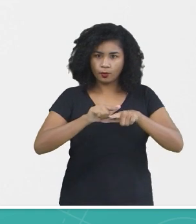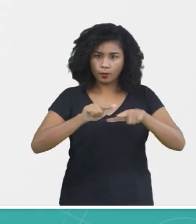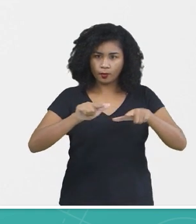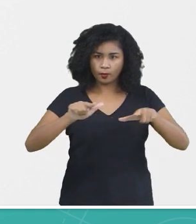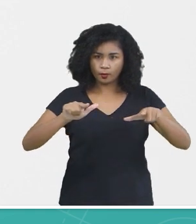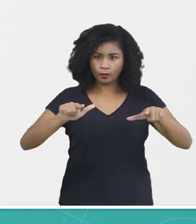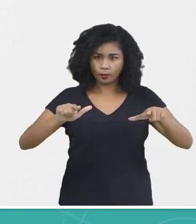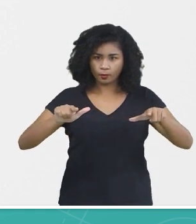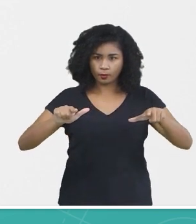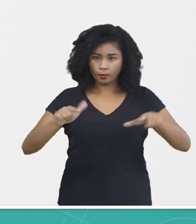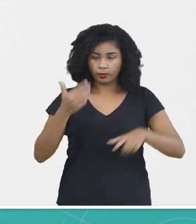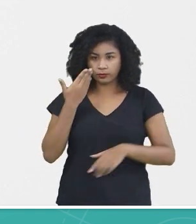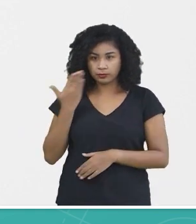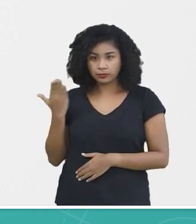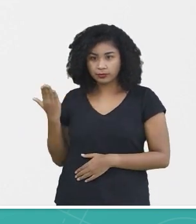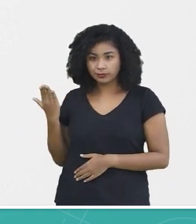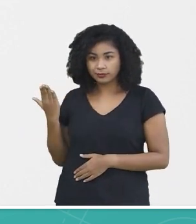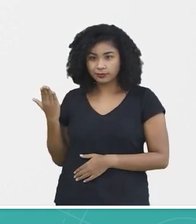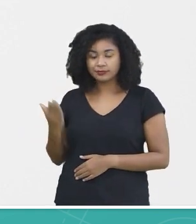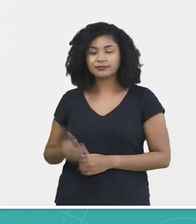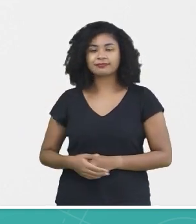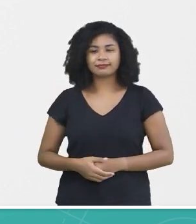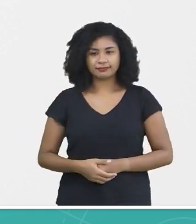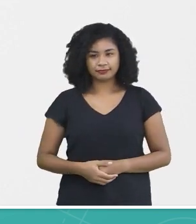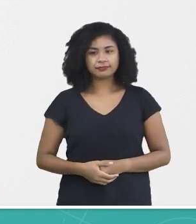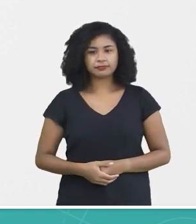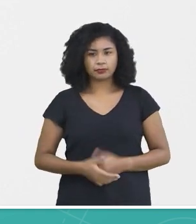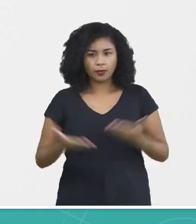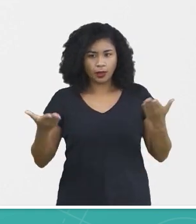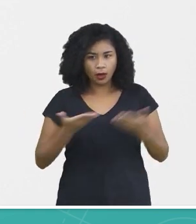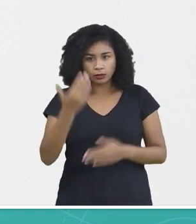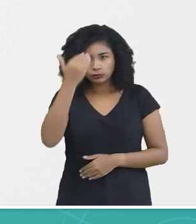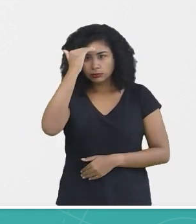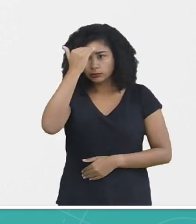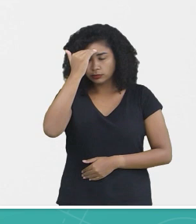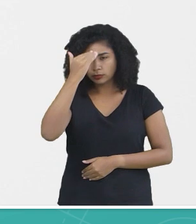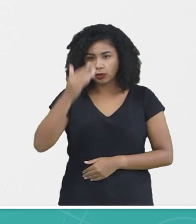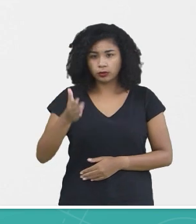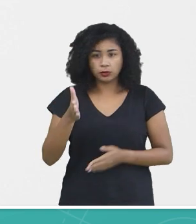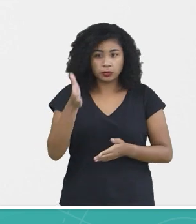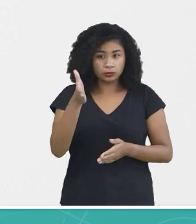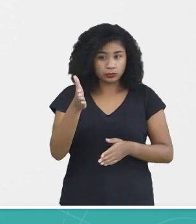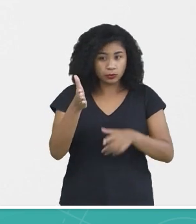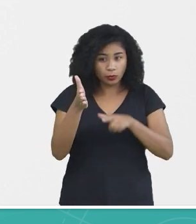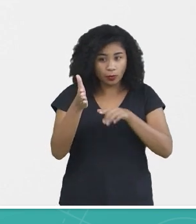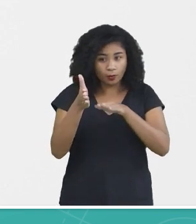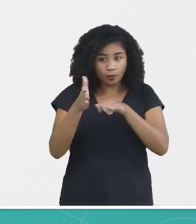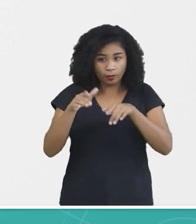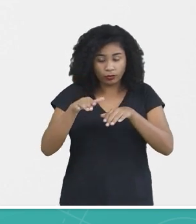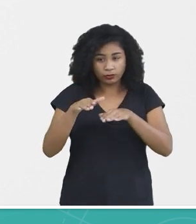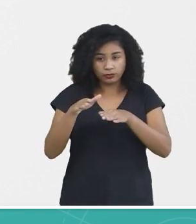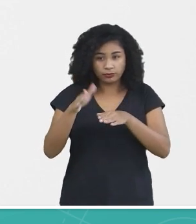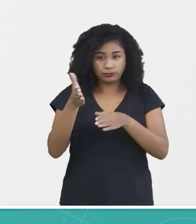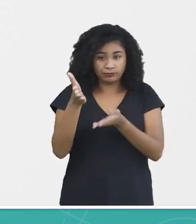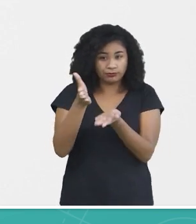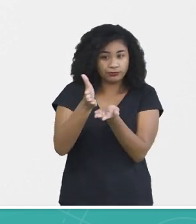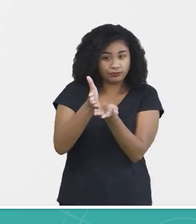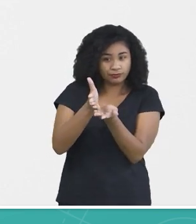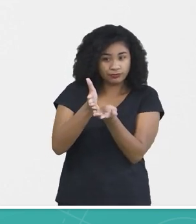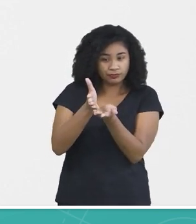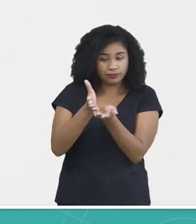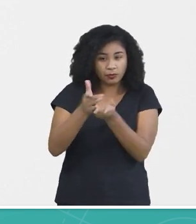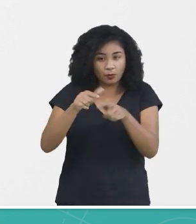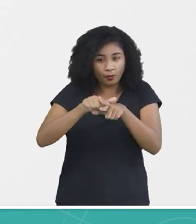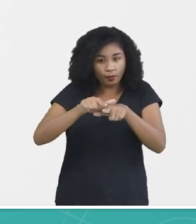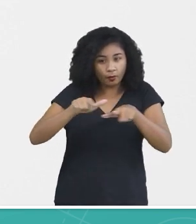agora sim, entendendo que cada parede é um plano, eu posso analisar duas classificações básicas